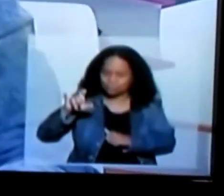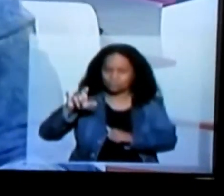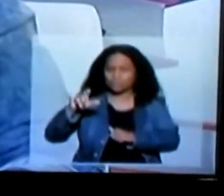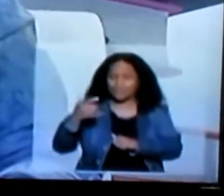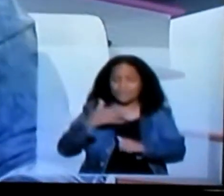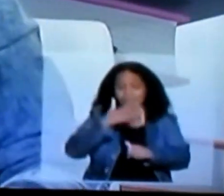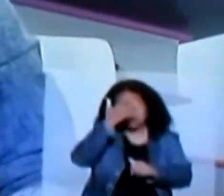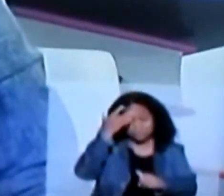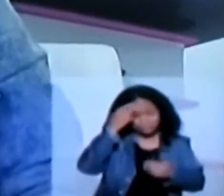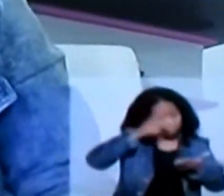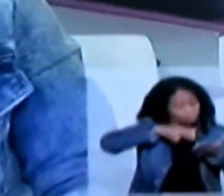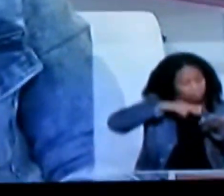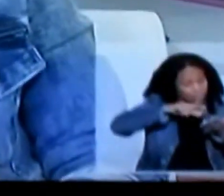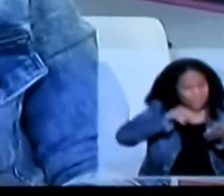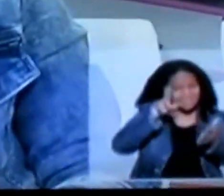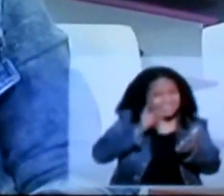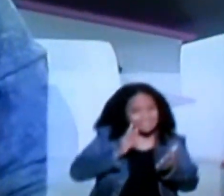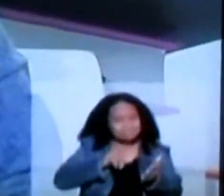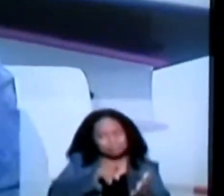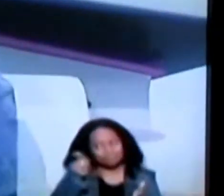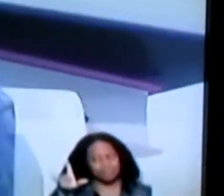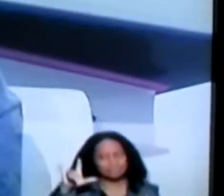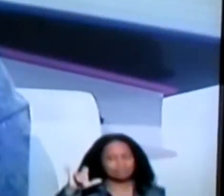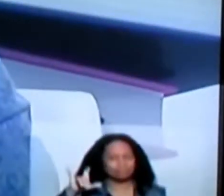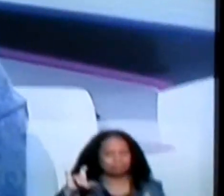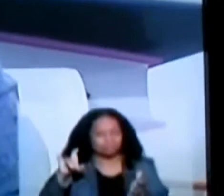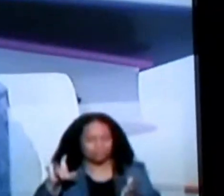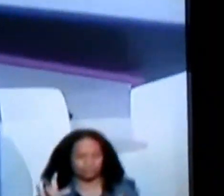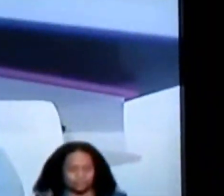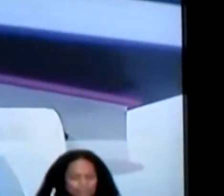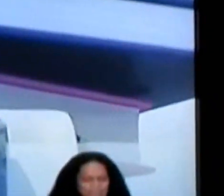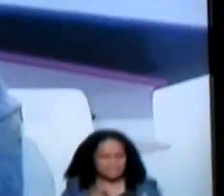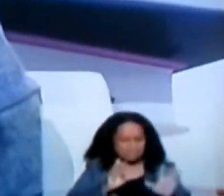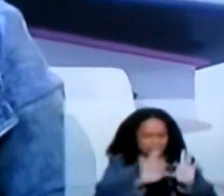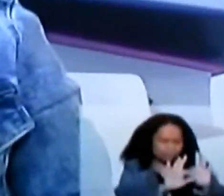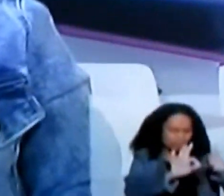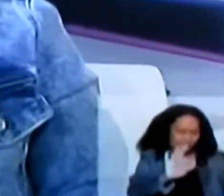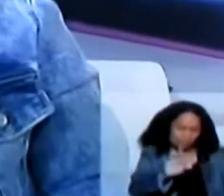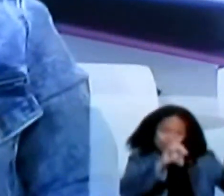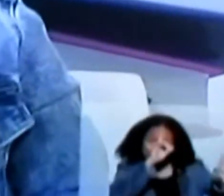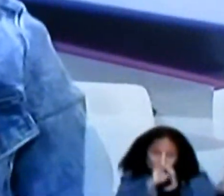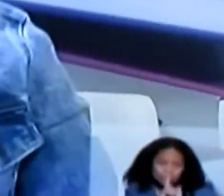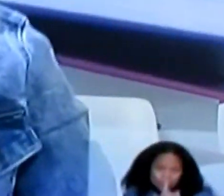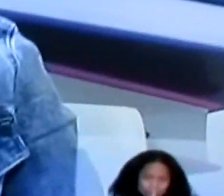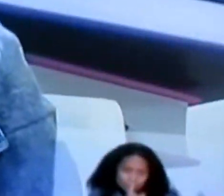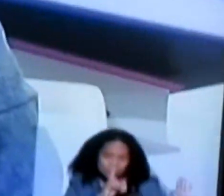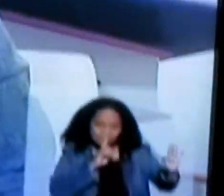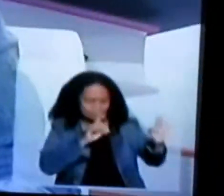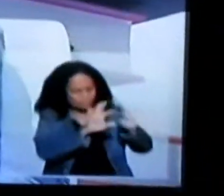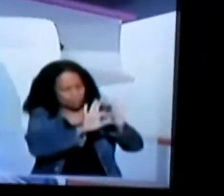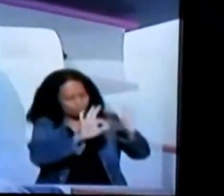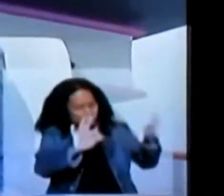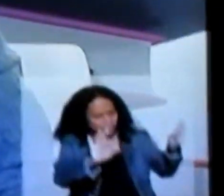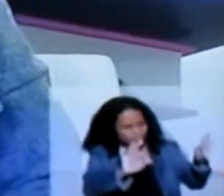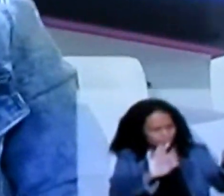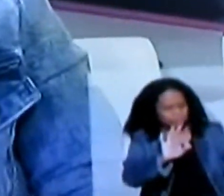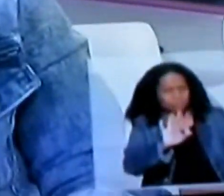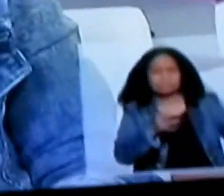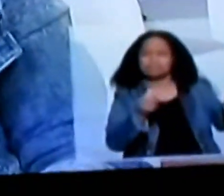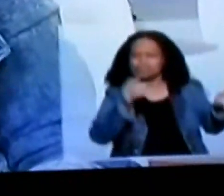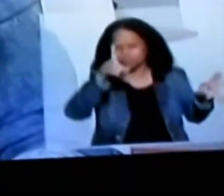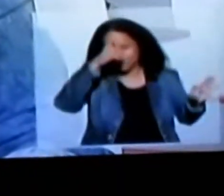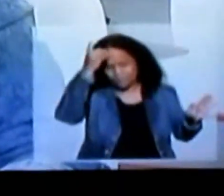os meus leitores vieram de lá. Porque eu sempre postava fotos dos livros com alguma frase. E as pessoas gostavam daquilo. Aí ele